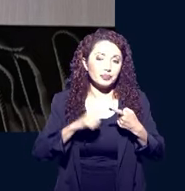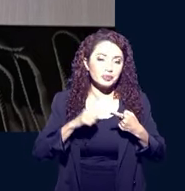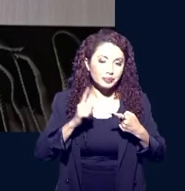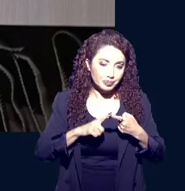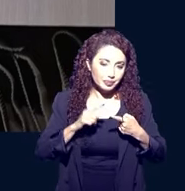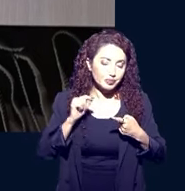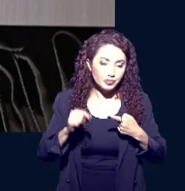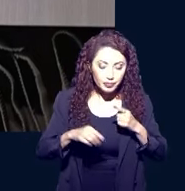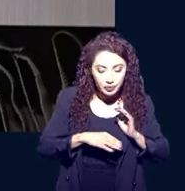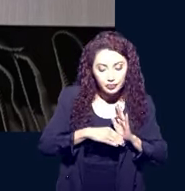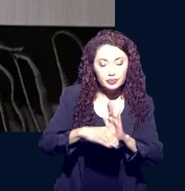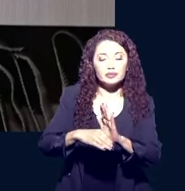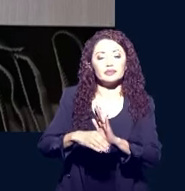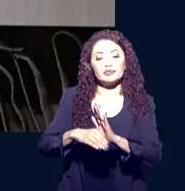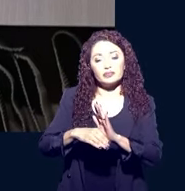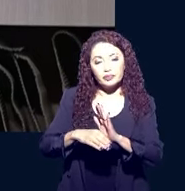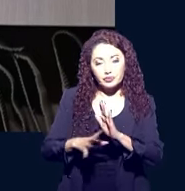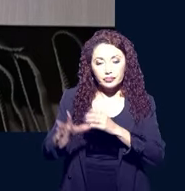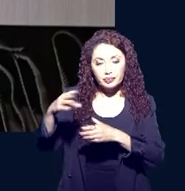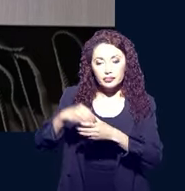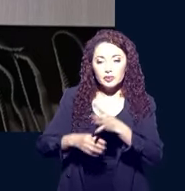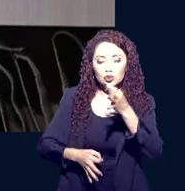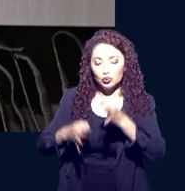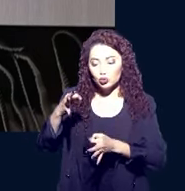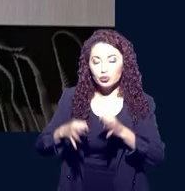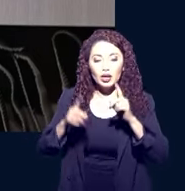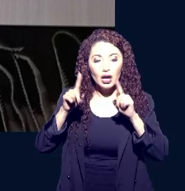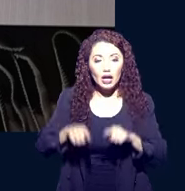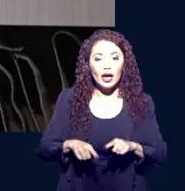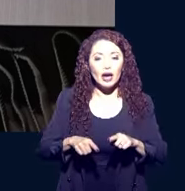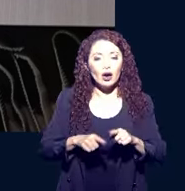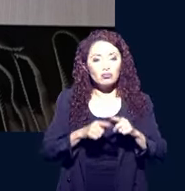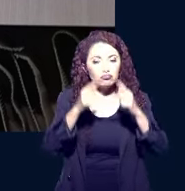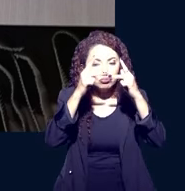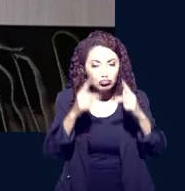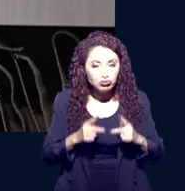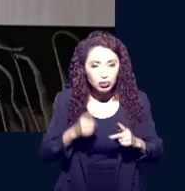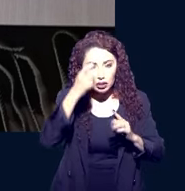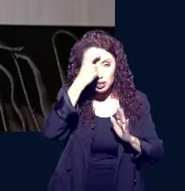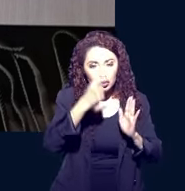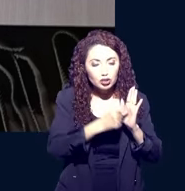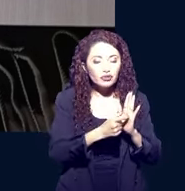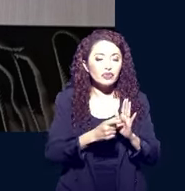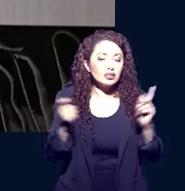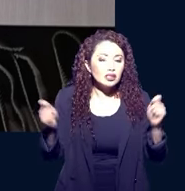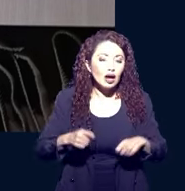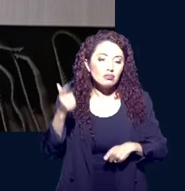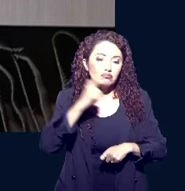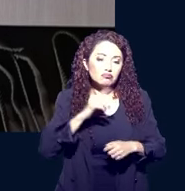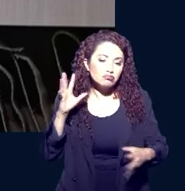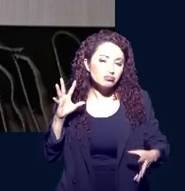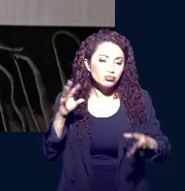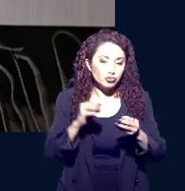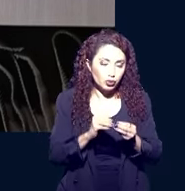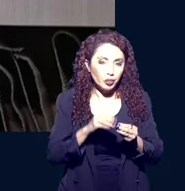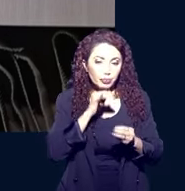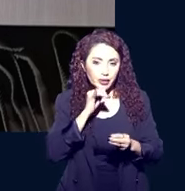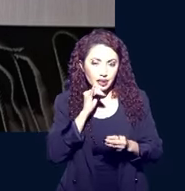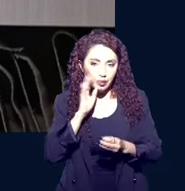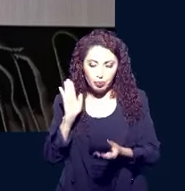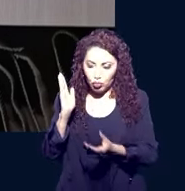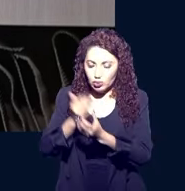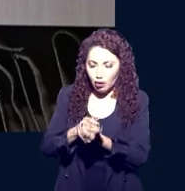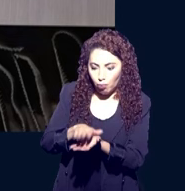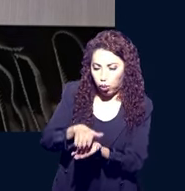muito a vida nos tribunais é um programa de Inteligência Artificial capaz de resumir chegando o processo com seus